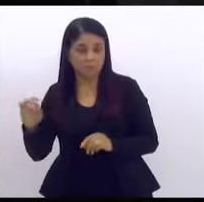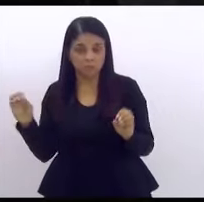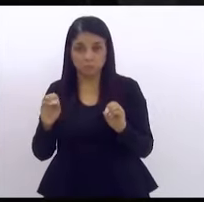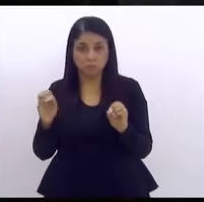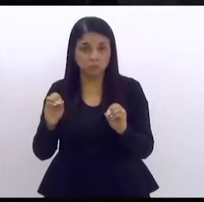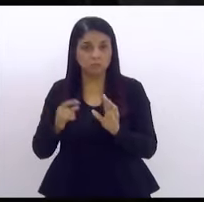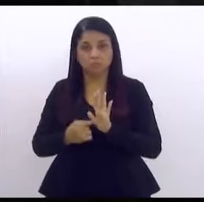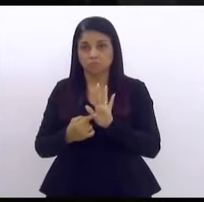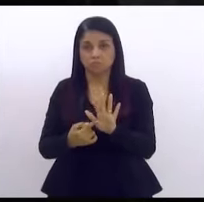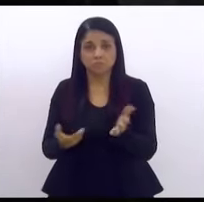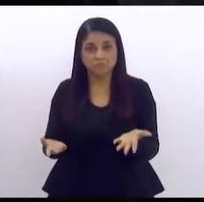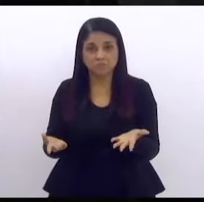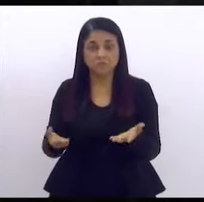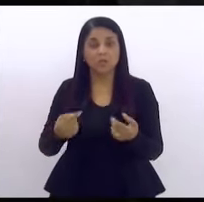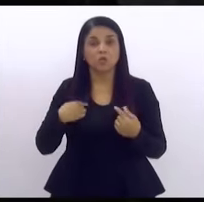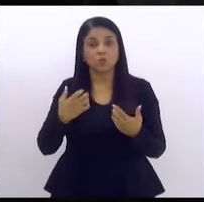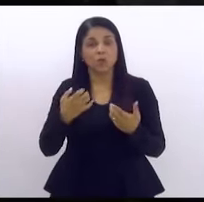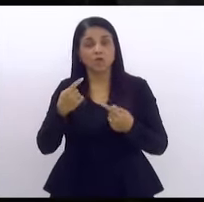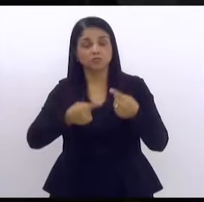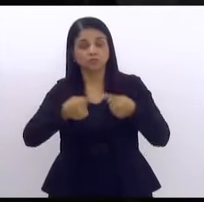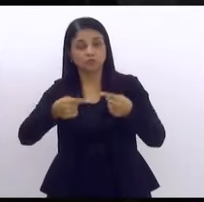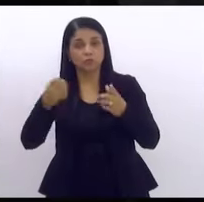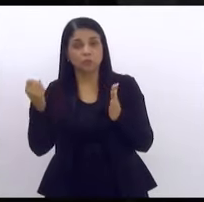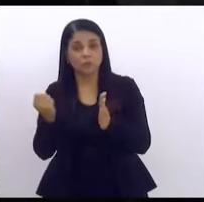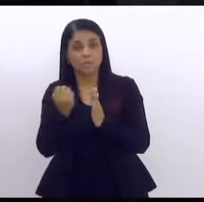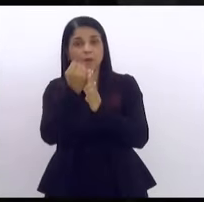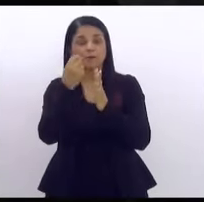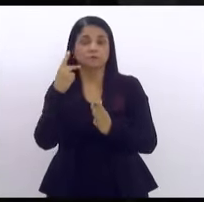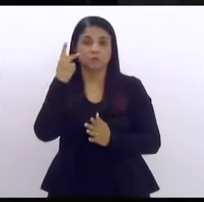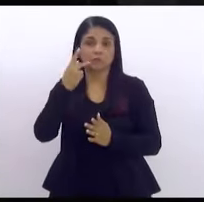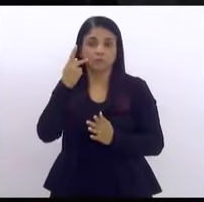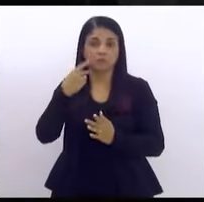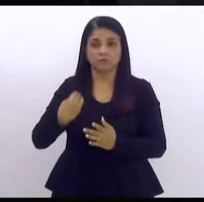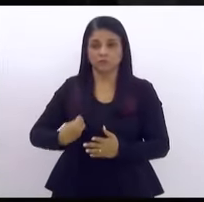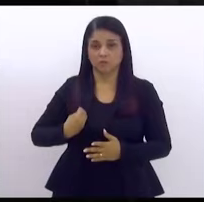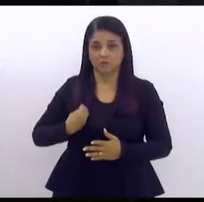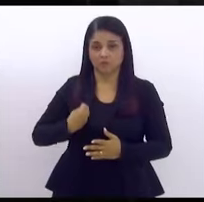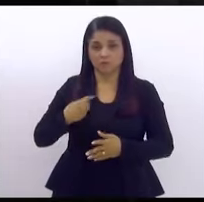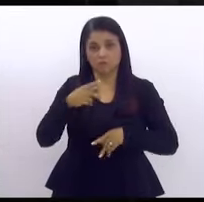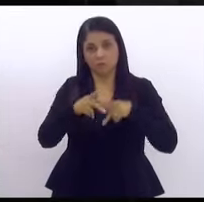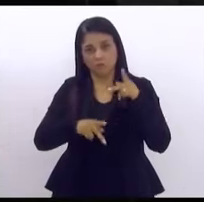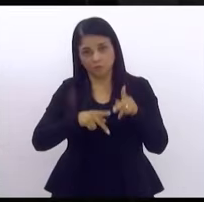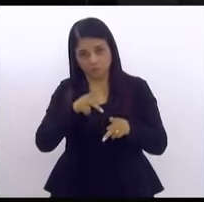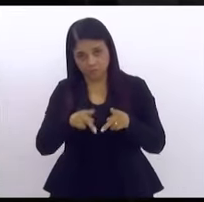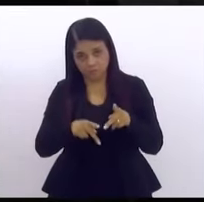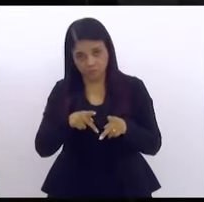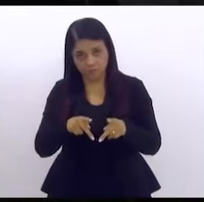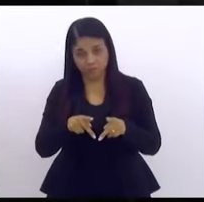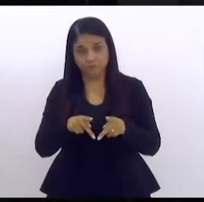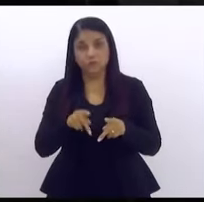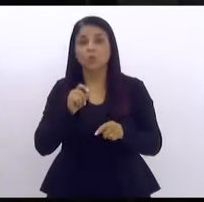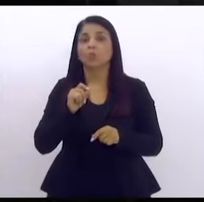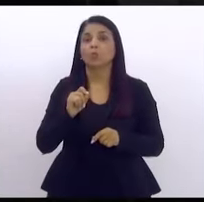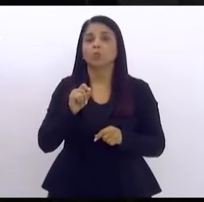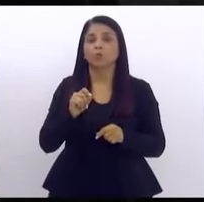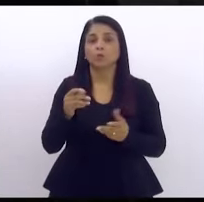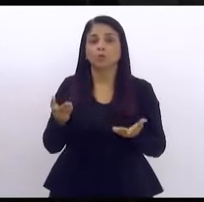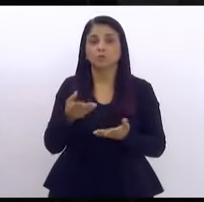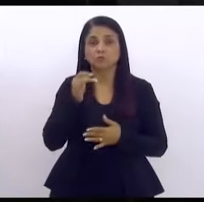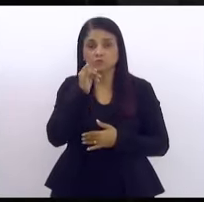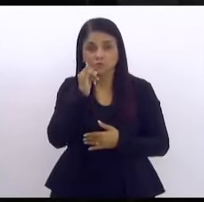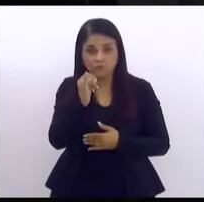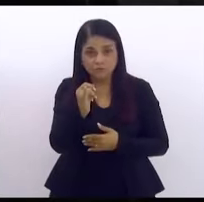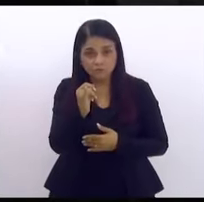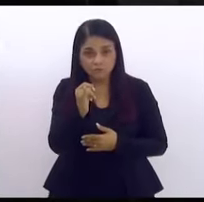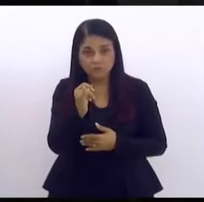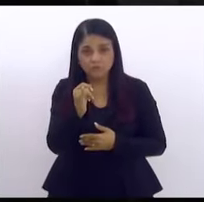também discutir o impacto dessa política na vida das pessoas. Afinal de contas, o que a gente está dizendo aqui não são